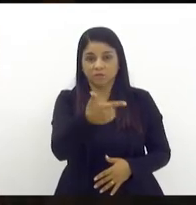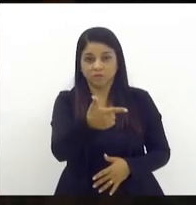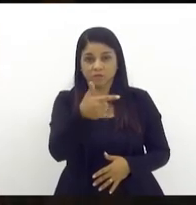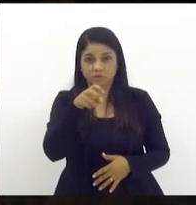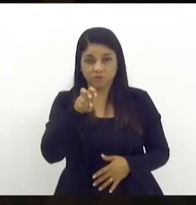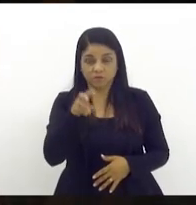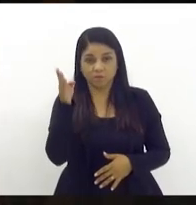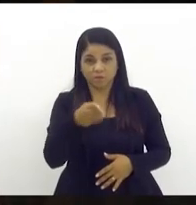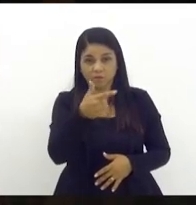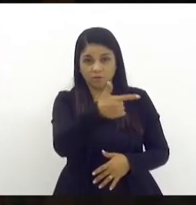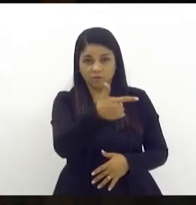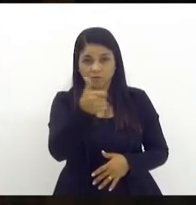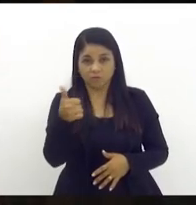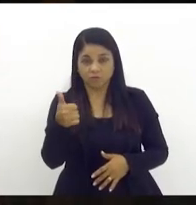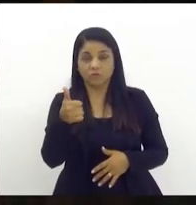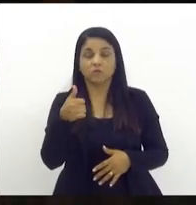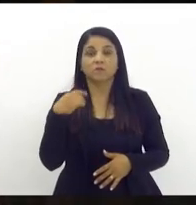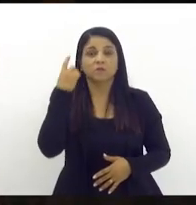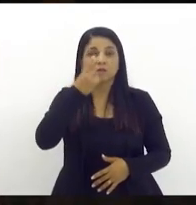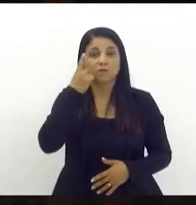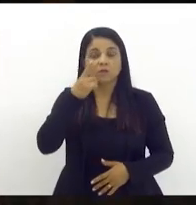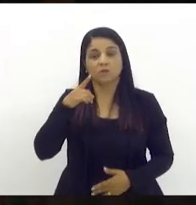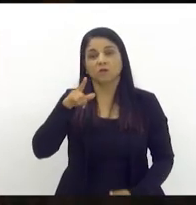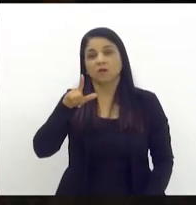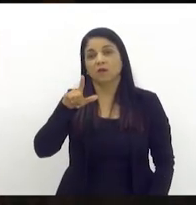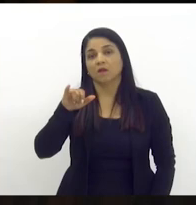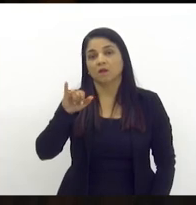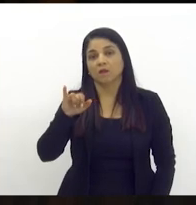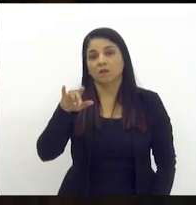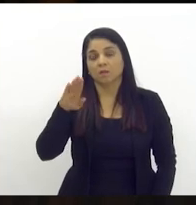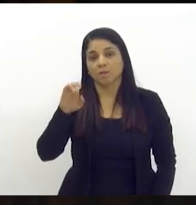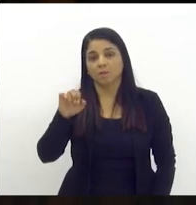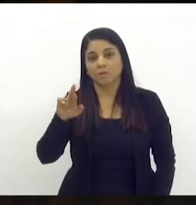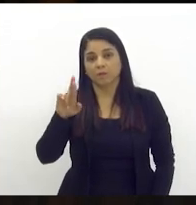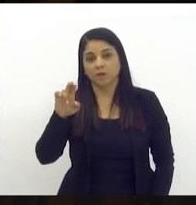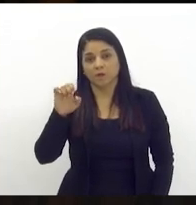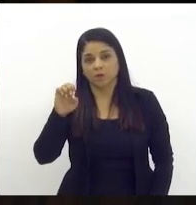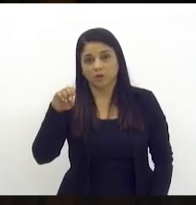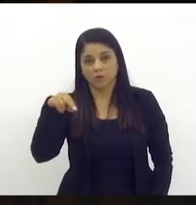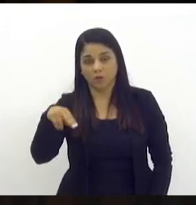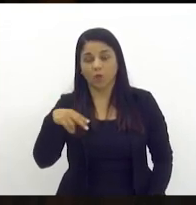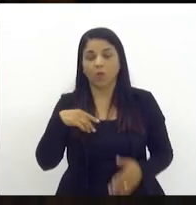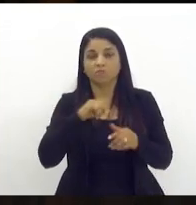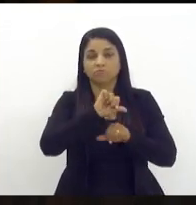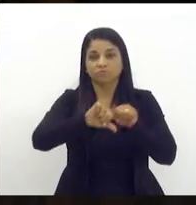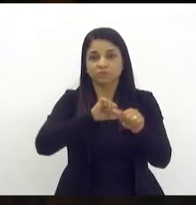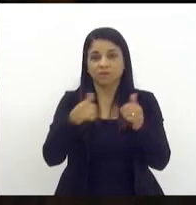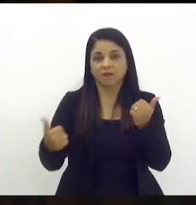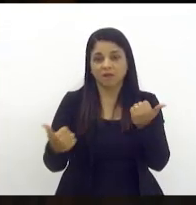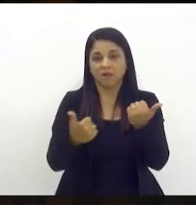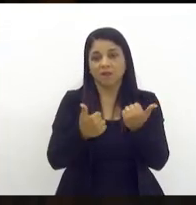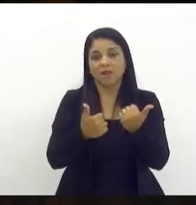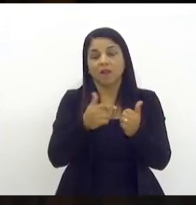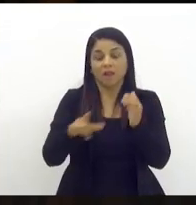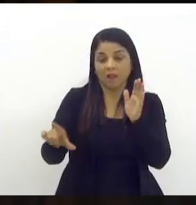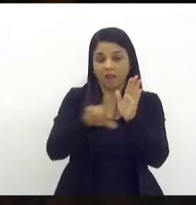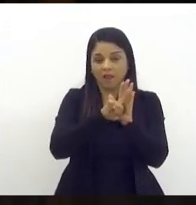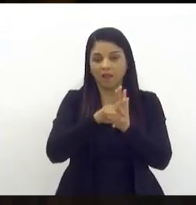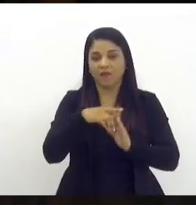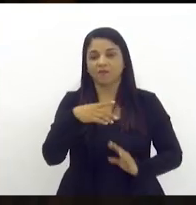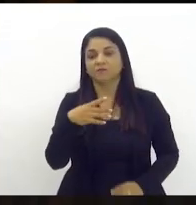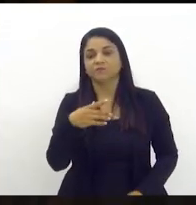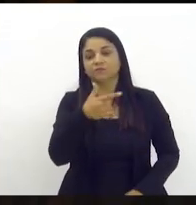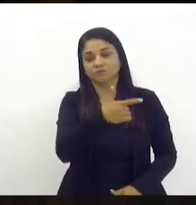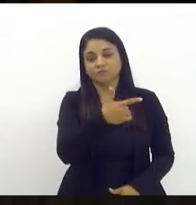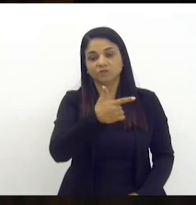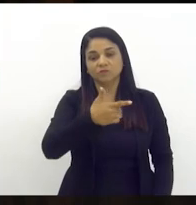4.125/2021, de autoria do deputado Daniel Librelon, que altera o anexo da lei 5.645, de 6 de janeiro de 2010,